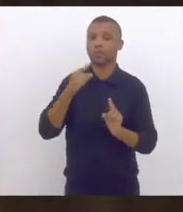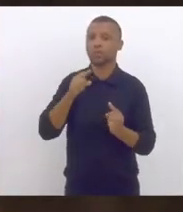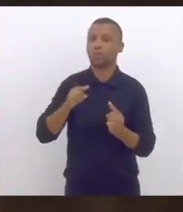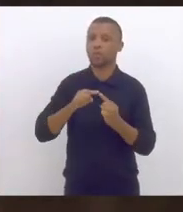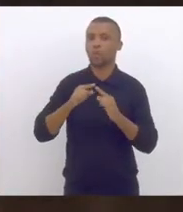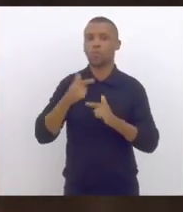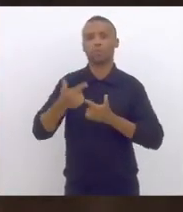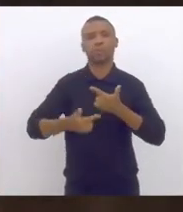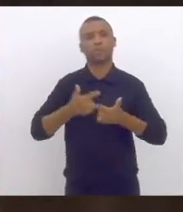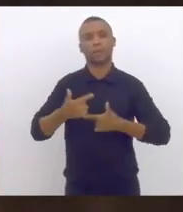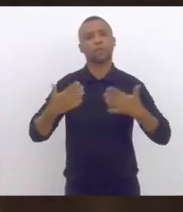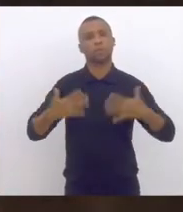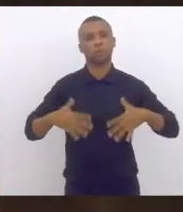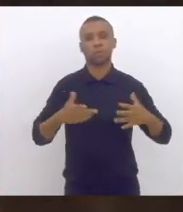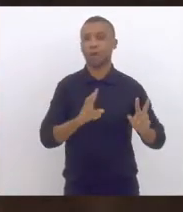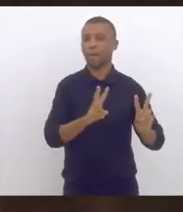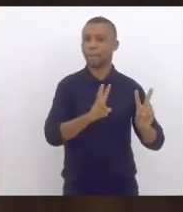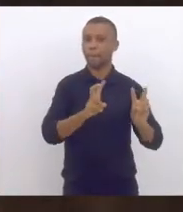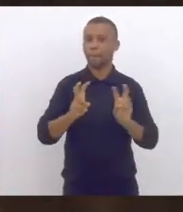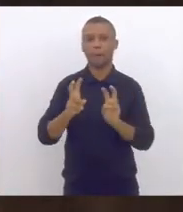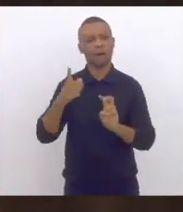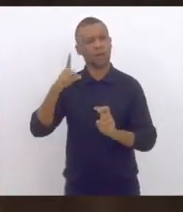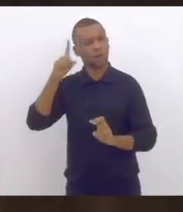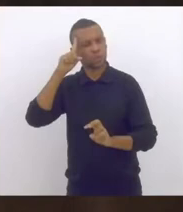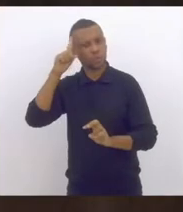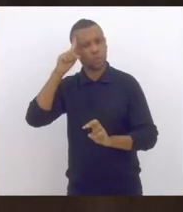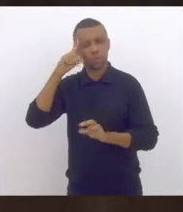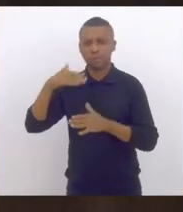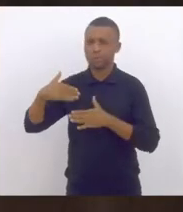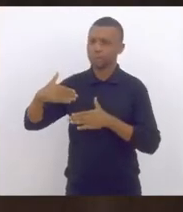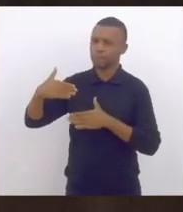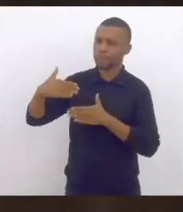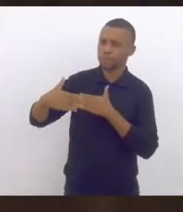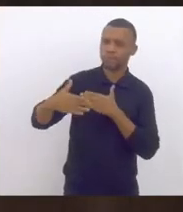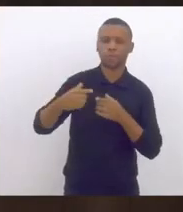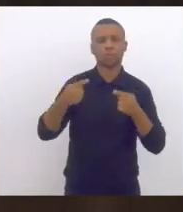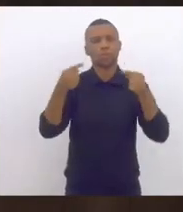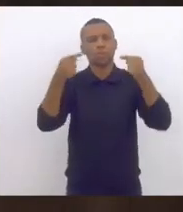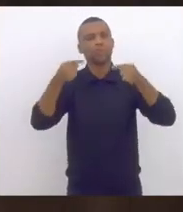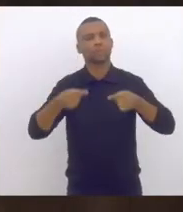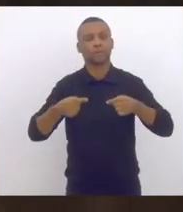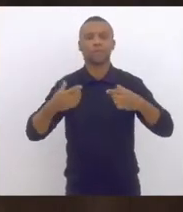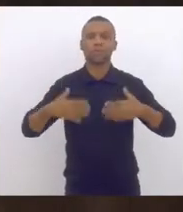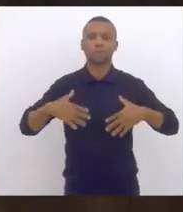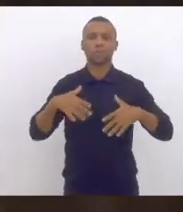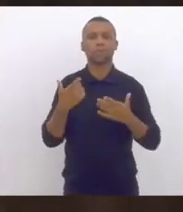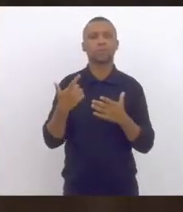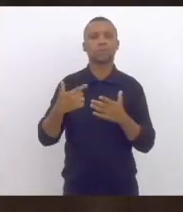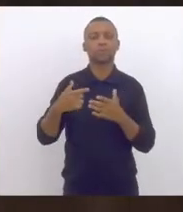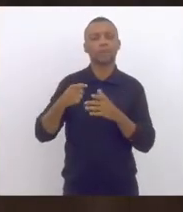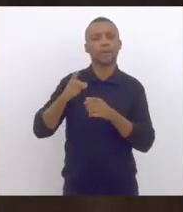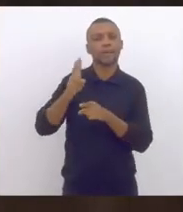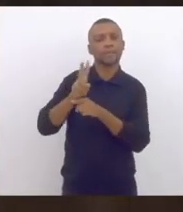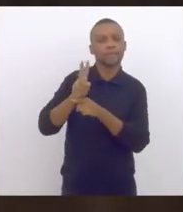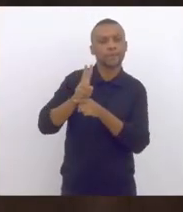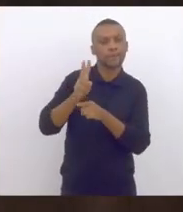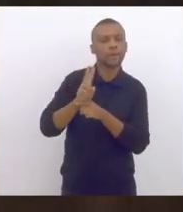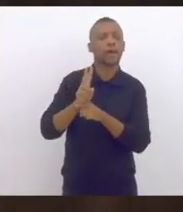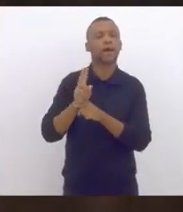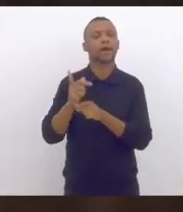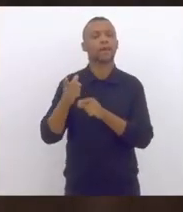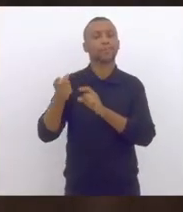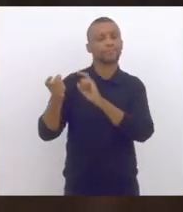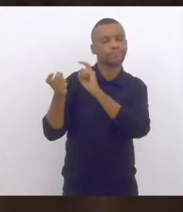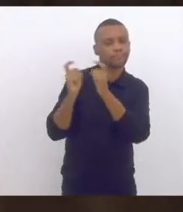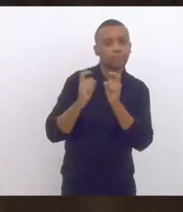grande aqui com as pautas diárias, com todo o nosso desafio de legislar, de fiscalizar no nosso Estado.